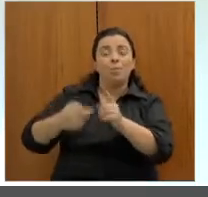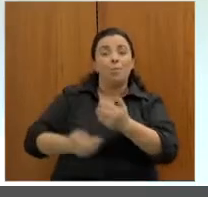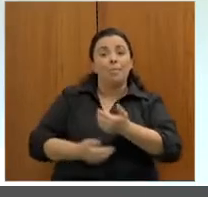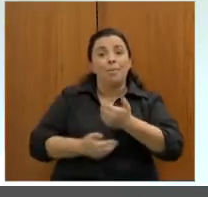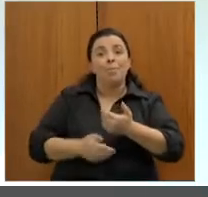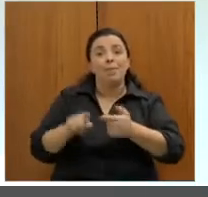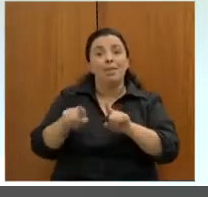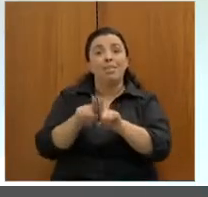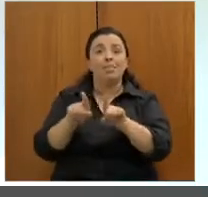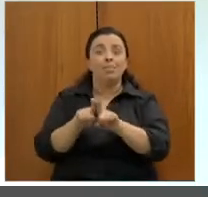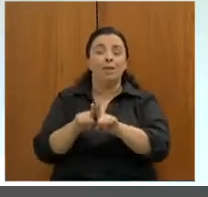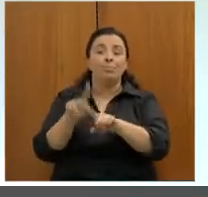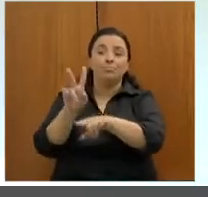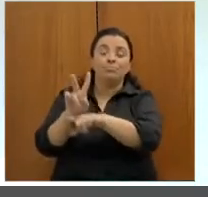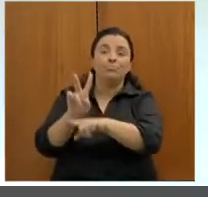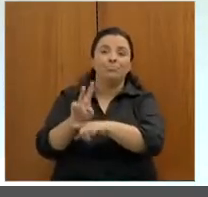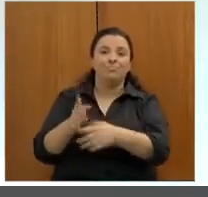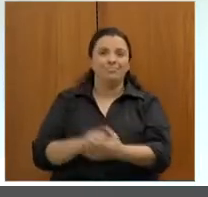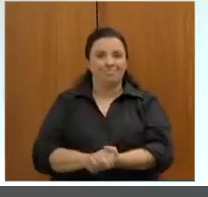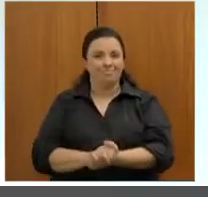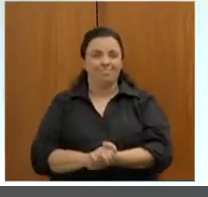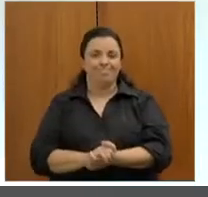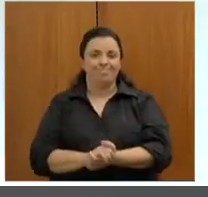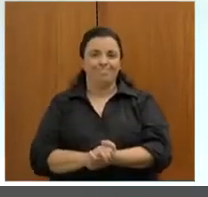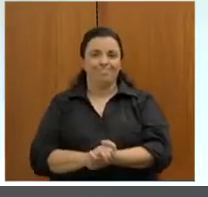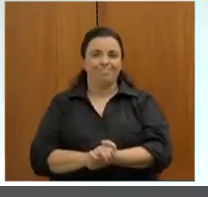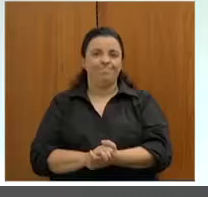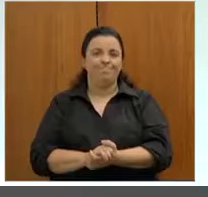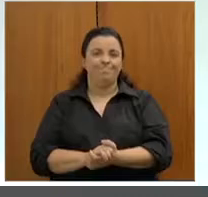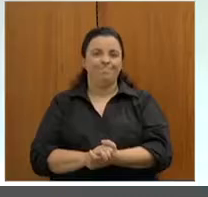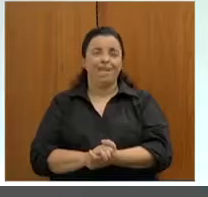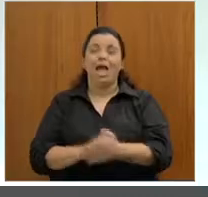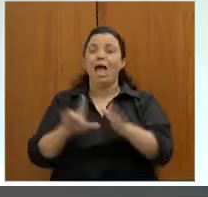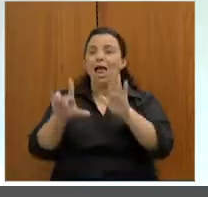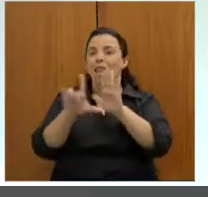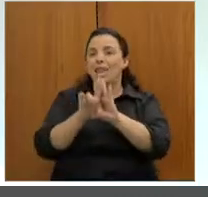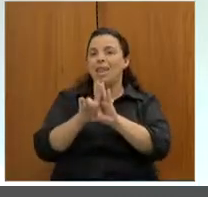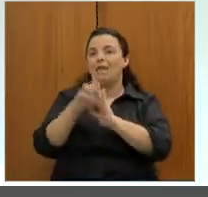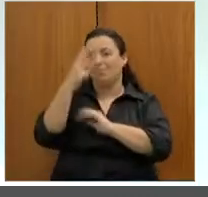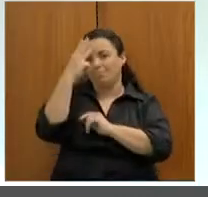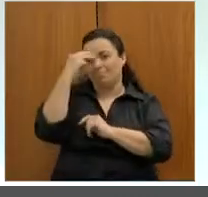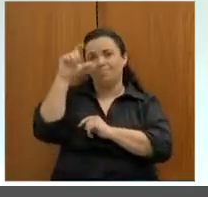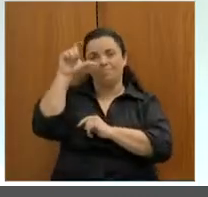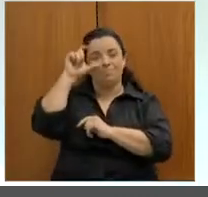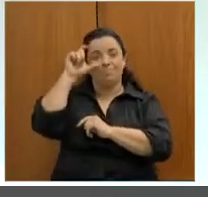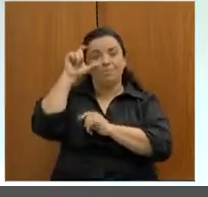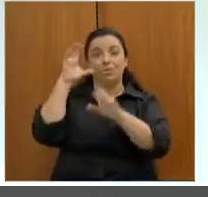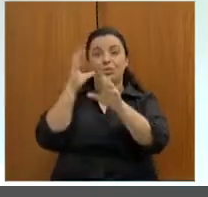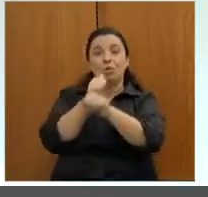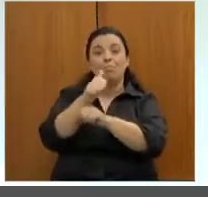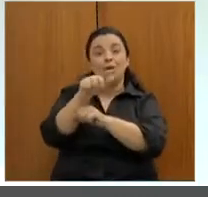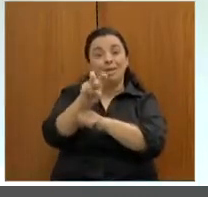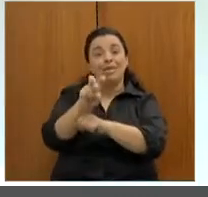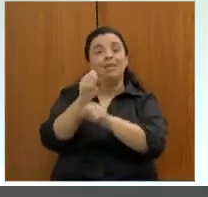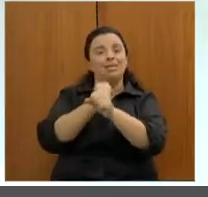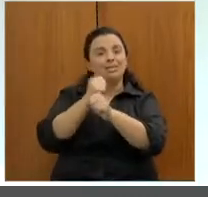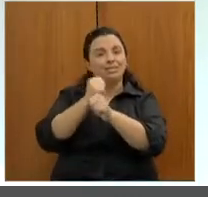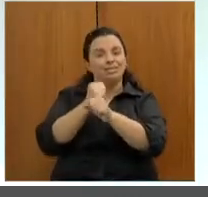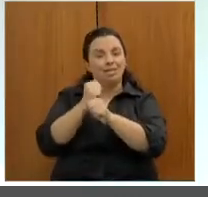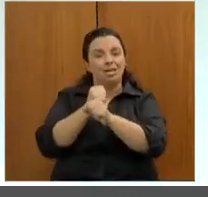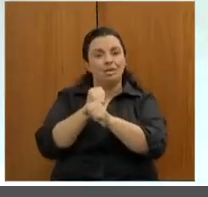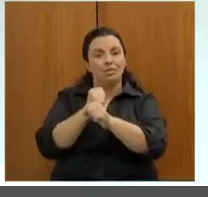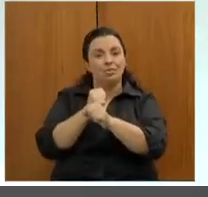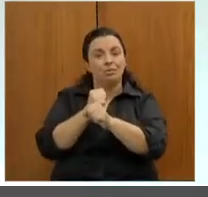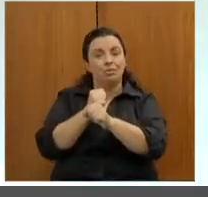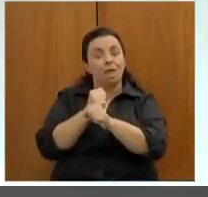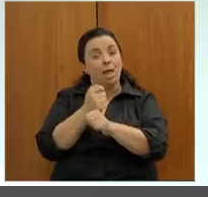há 15 anos da Lei Maria da Penha 15 anos é pouco é mas nós já voltamos a